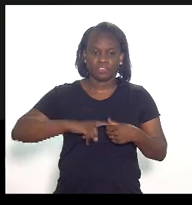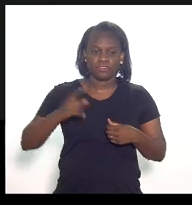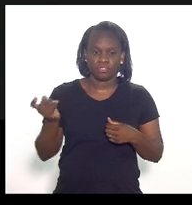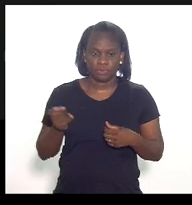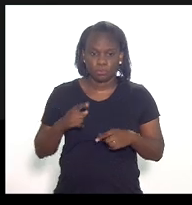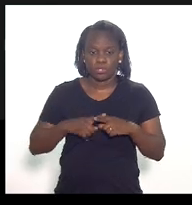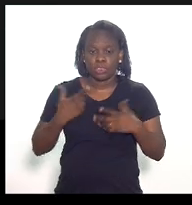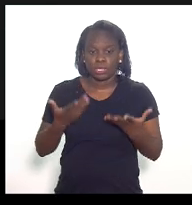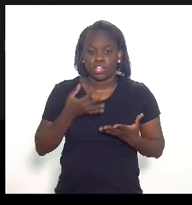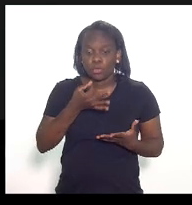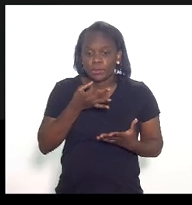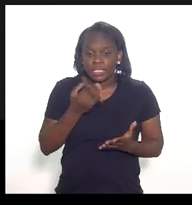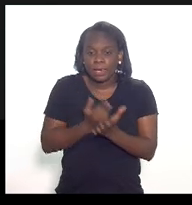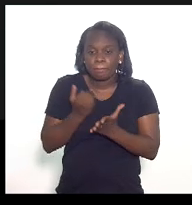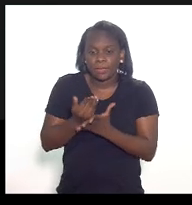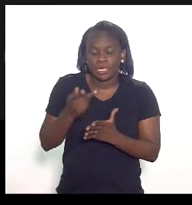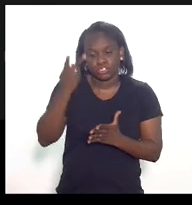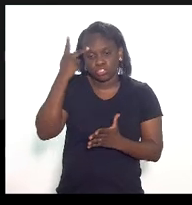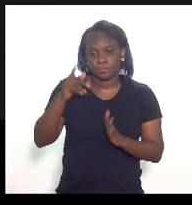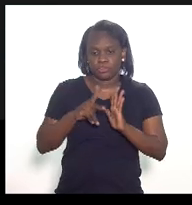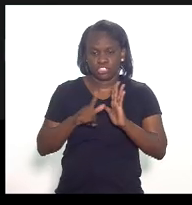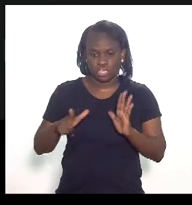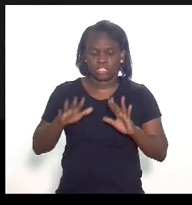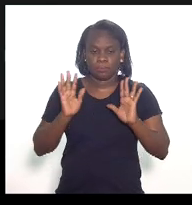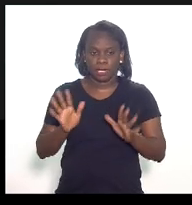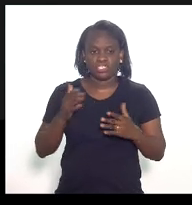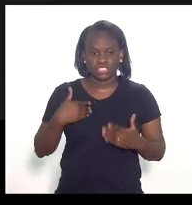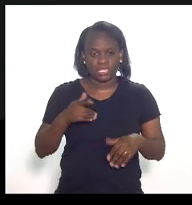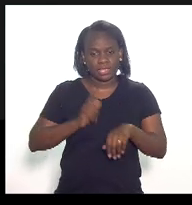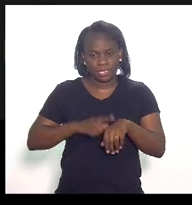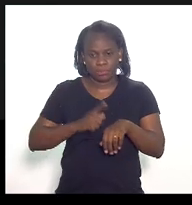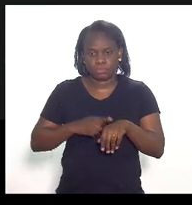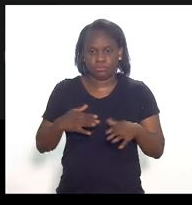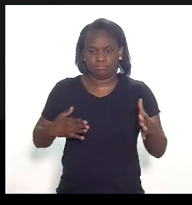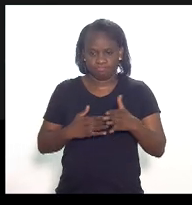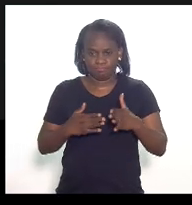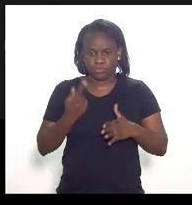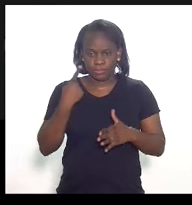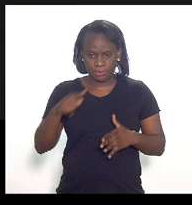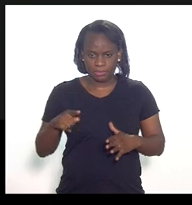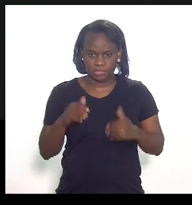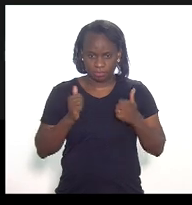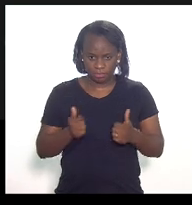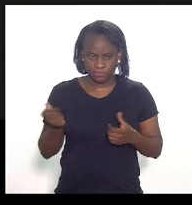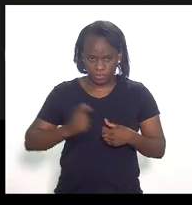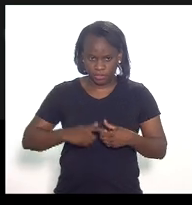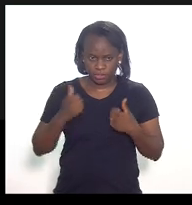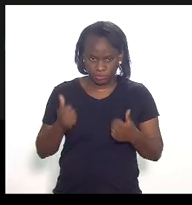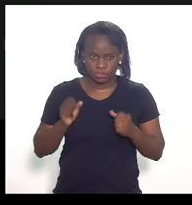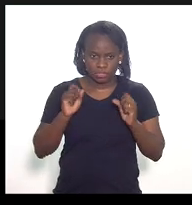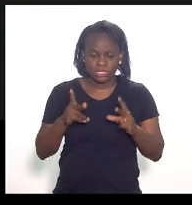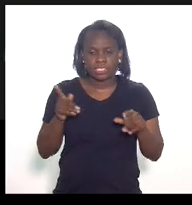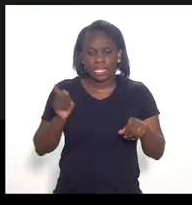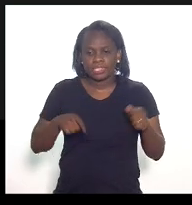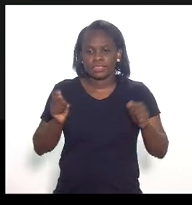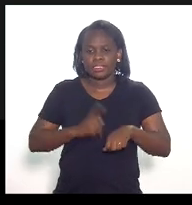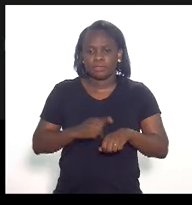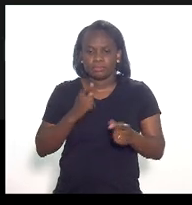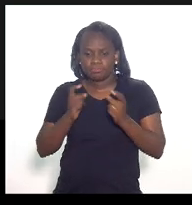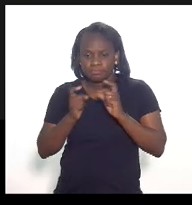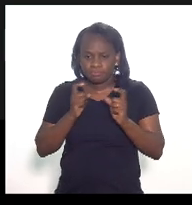quero opinar um pouco mais sobre o projeto, mas eu já digo aqui o prazo. Semana que vem ele volta à pauta. Ok. Porque temos que debater essa